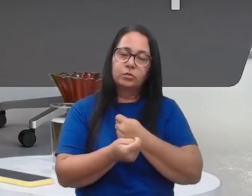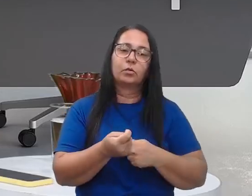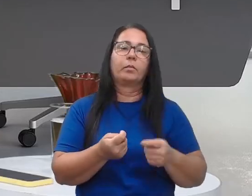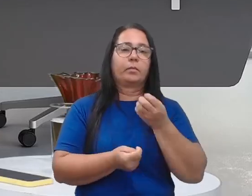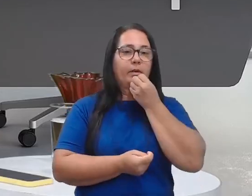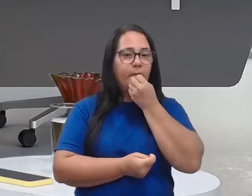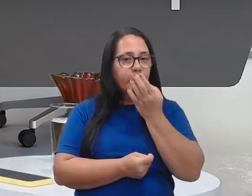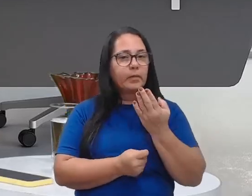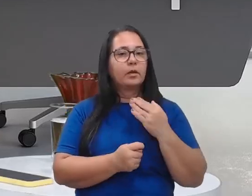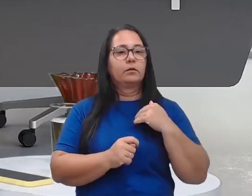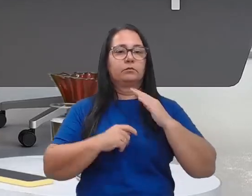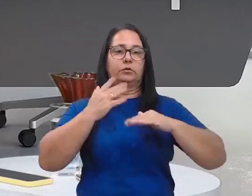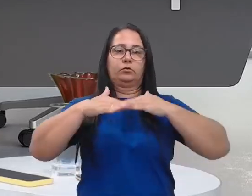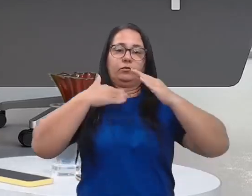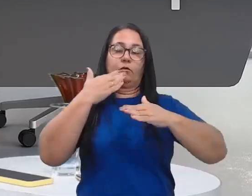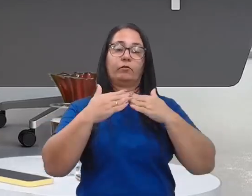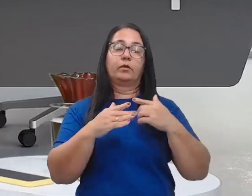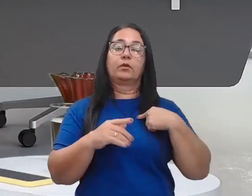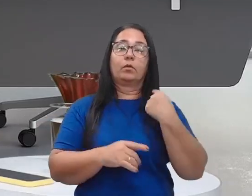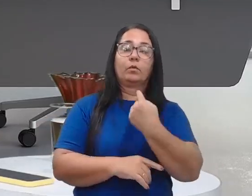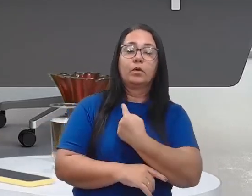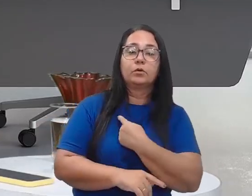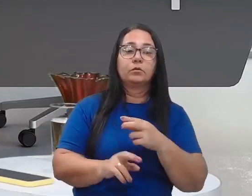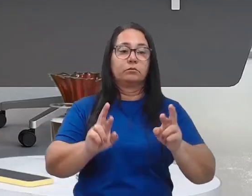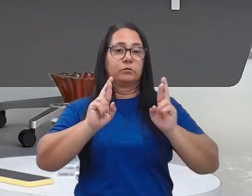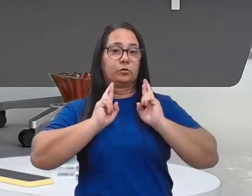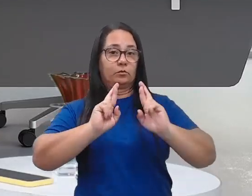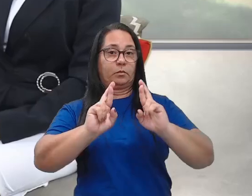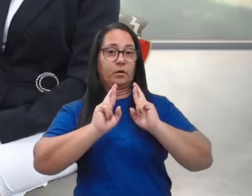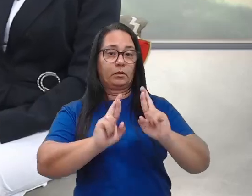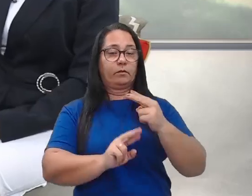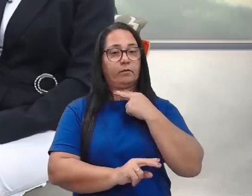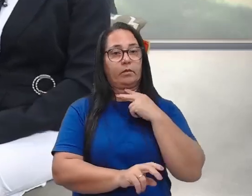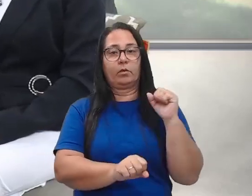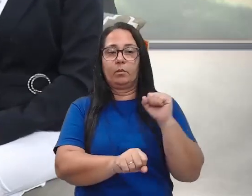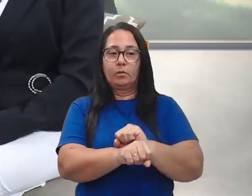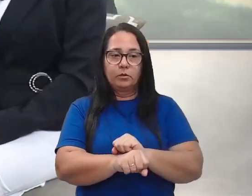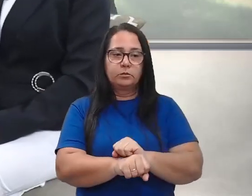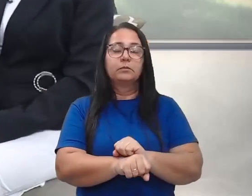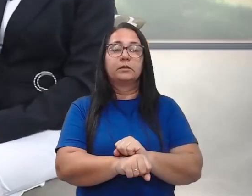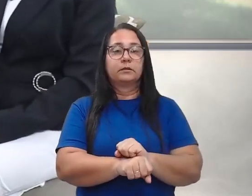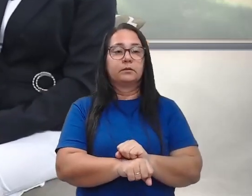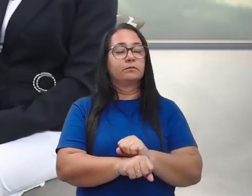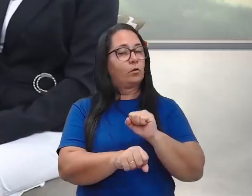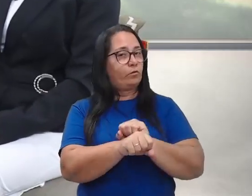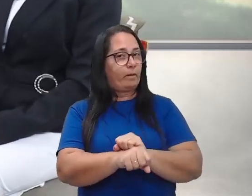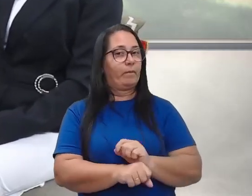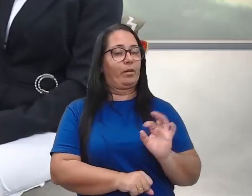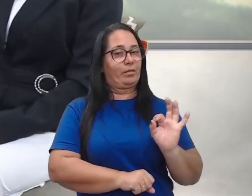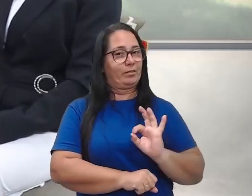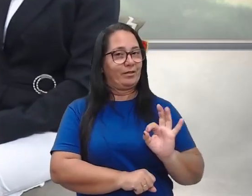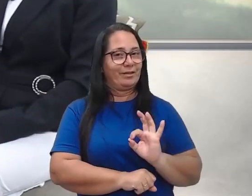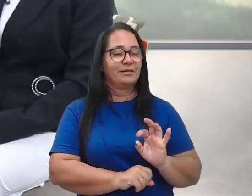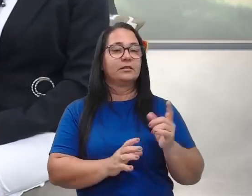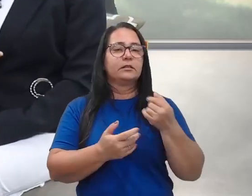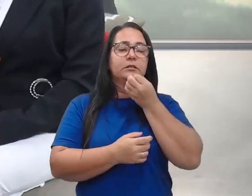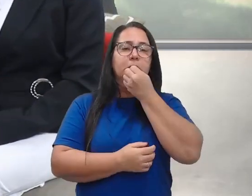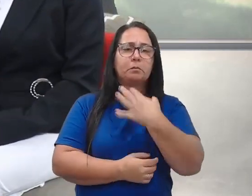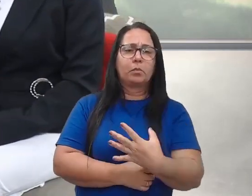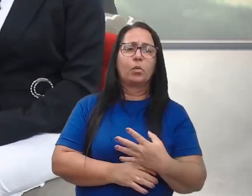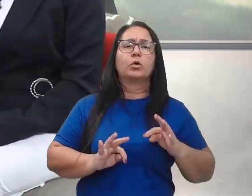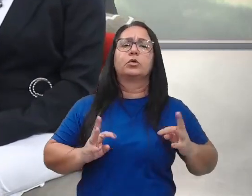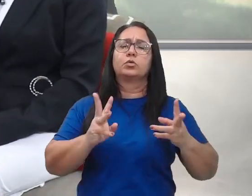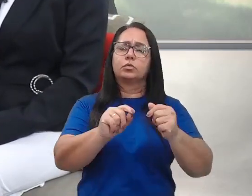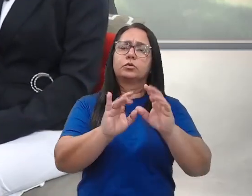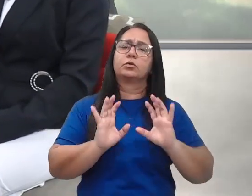expectativa não vai parar. Não vai parar por aqui. Que bom que tudo isso está acontecendo, que bom que nós